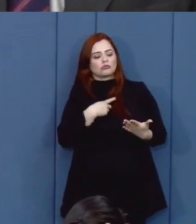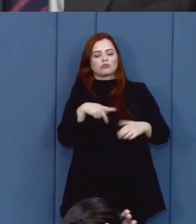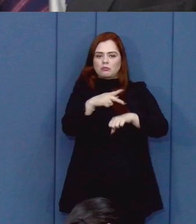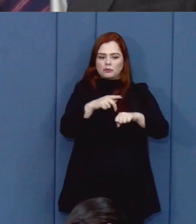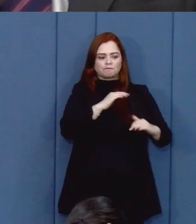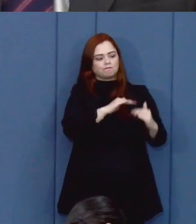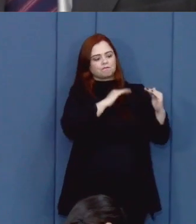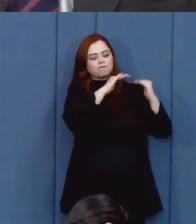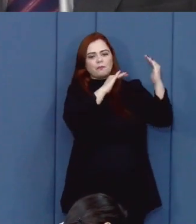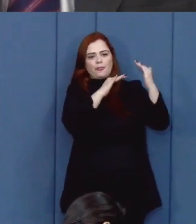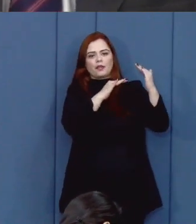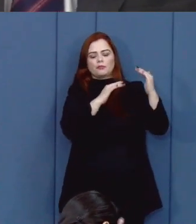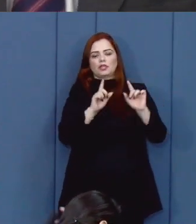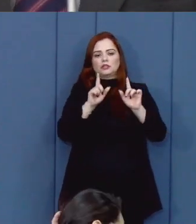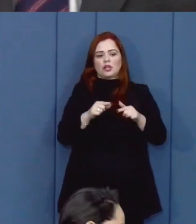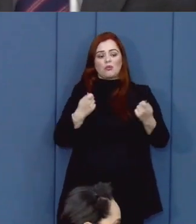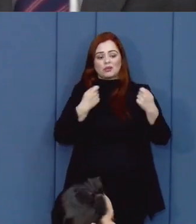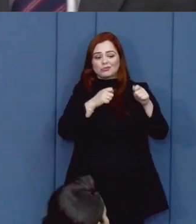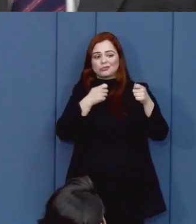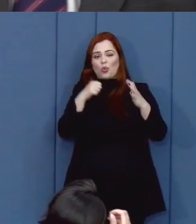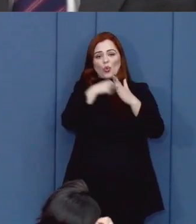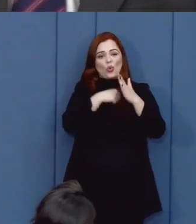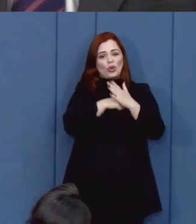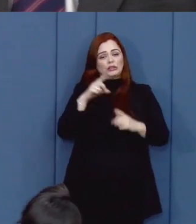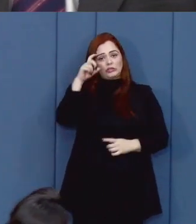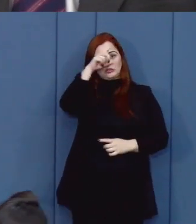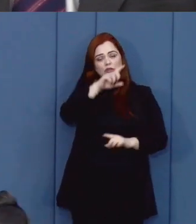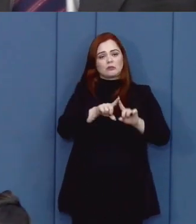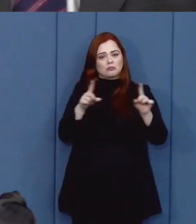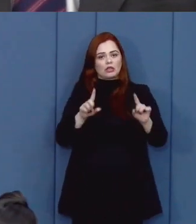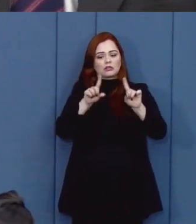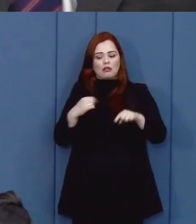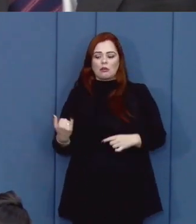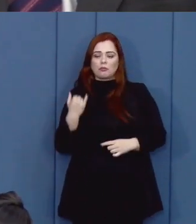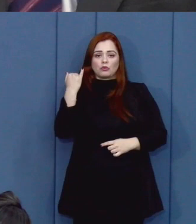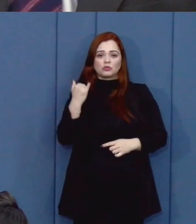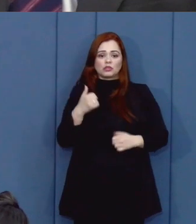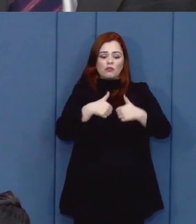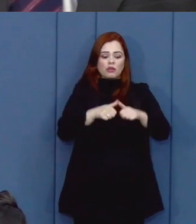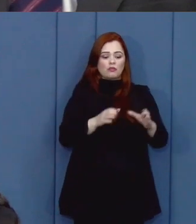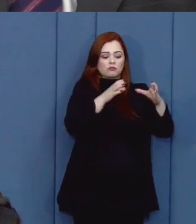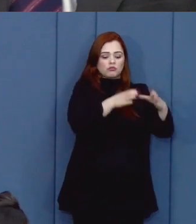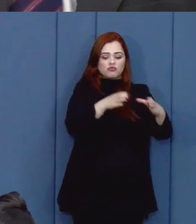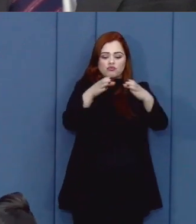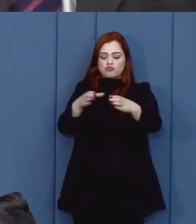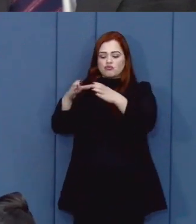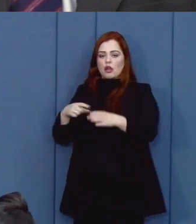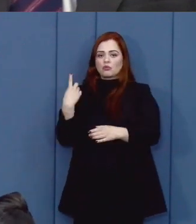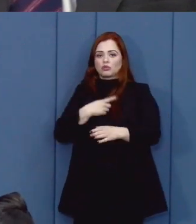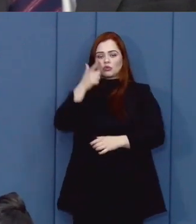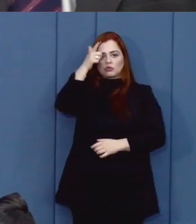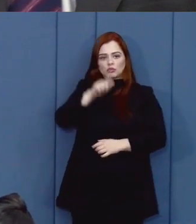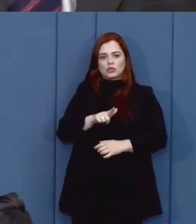desenvolvimento, é uma luta difícil, mas é importante ocupar esses espaços, é importante. Nós